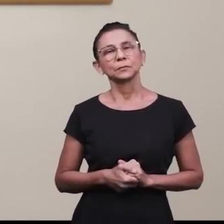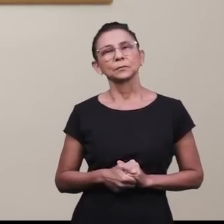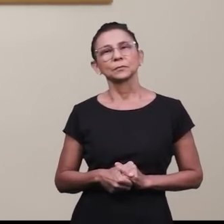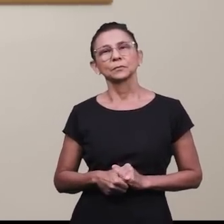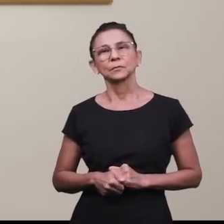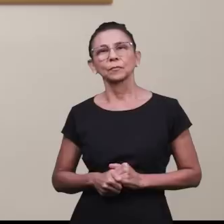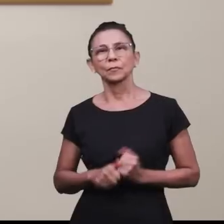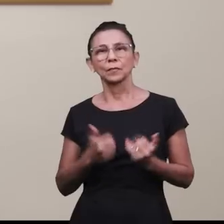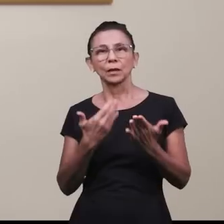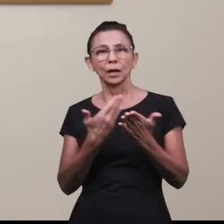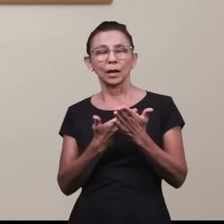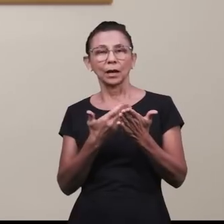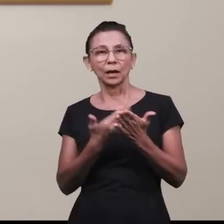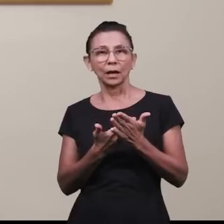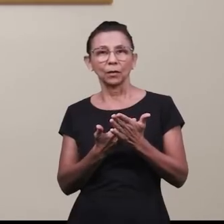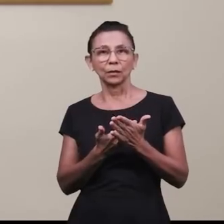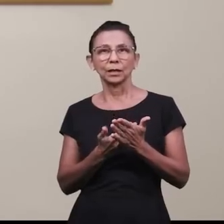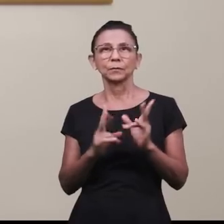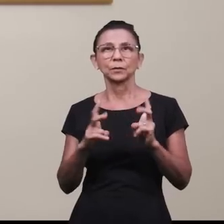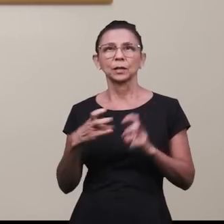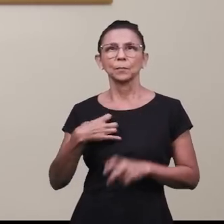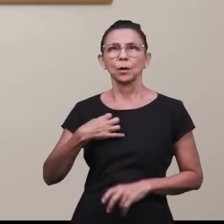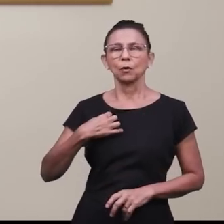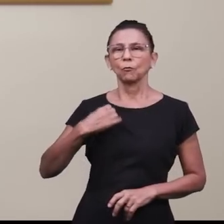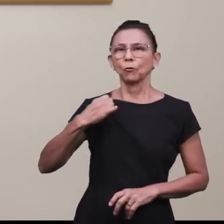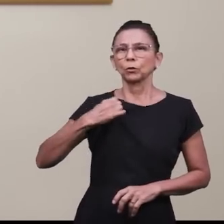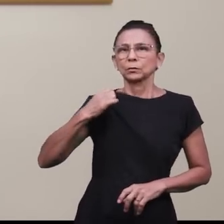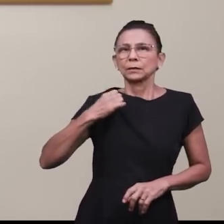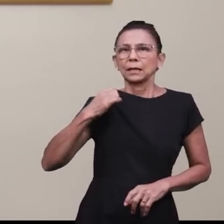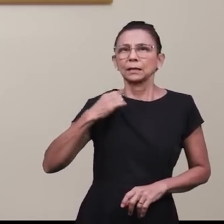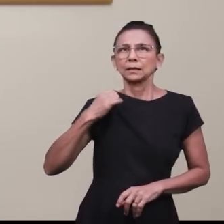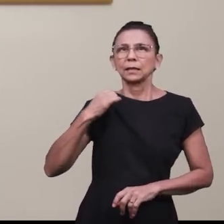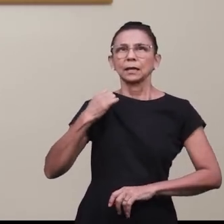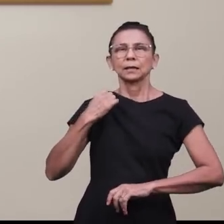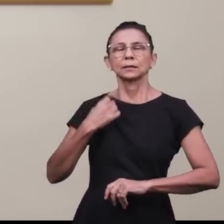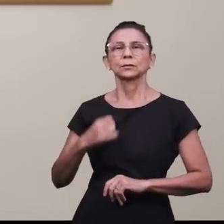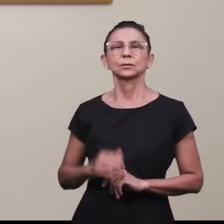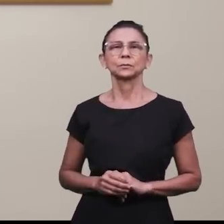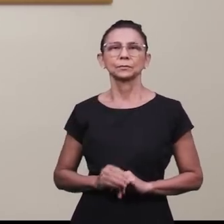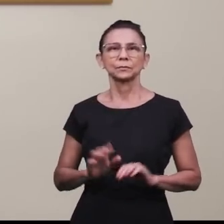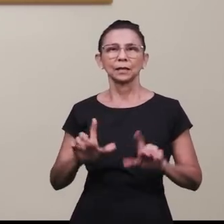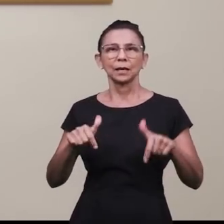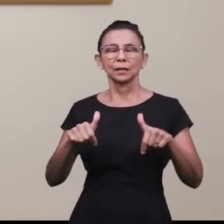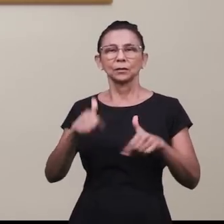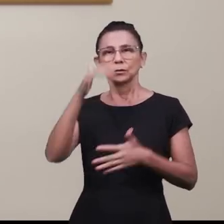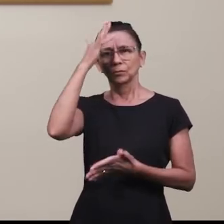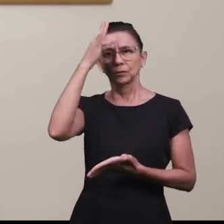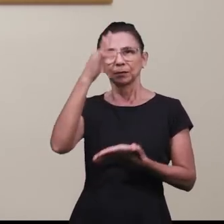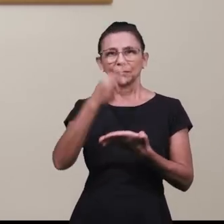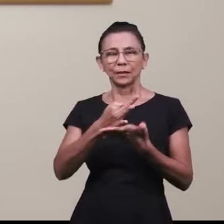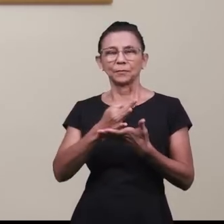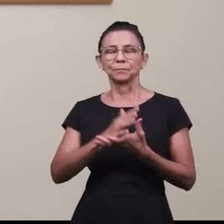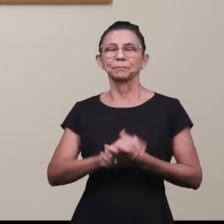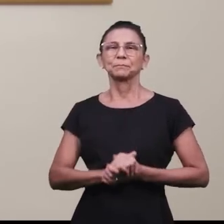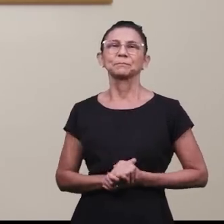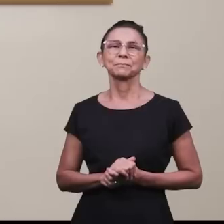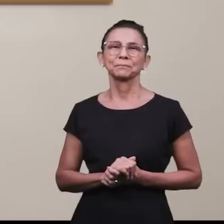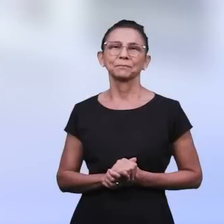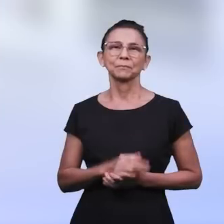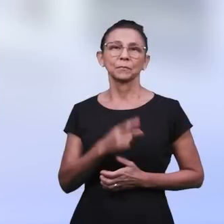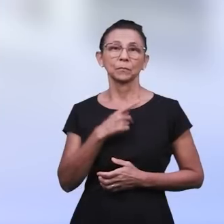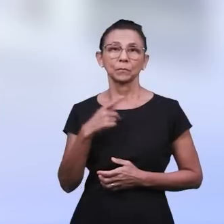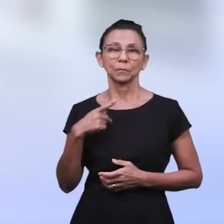Houve a transmissão dos dons espirituais e o Senhor operou grandemente no aperfeiçoamento doutrinário de todos os irmãos. Glória a